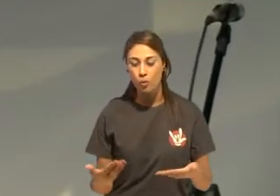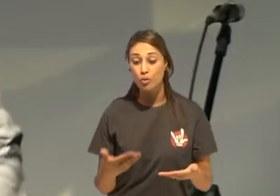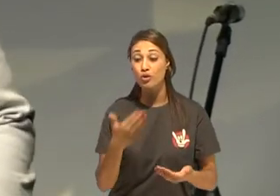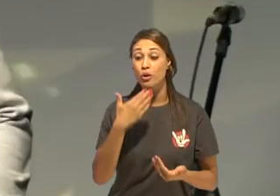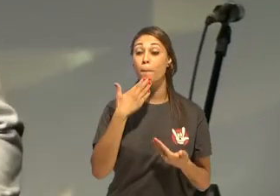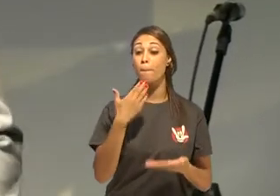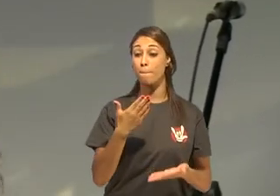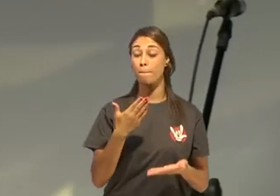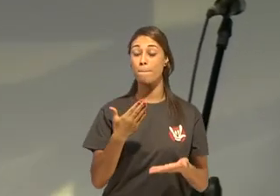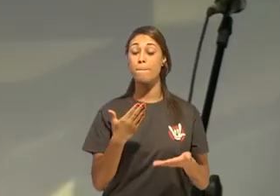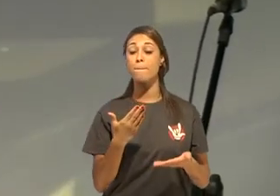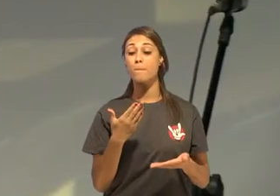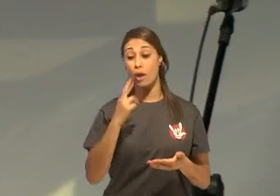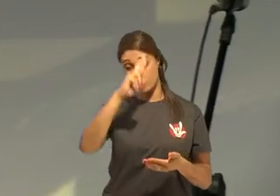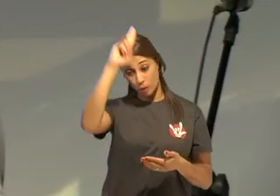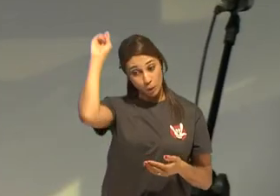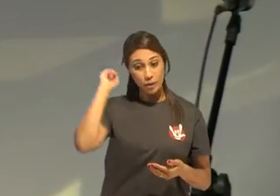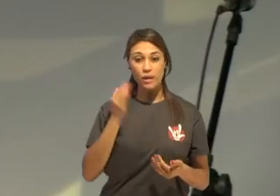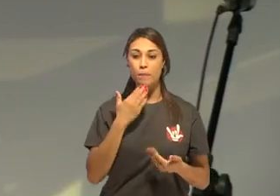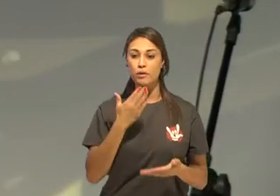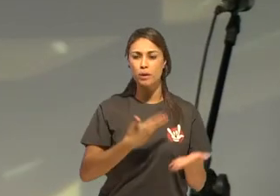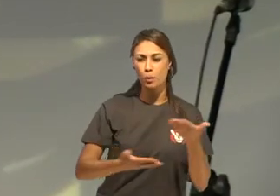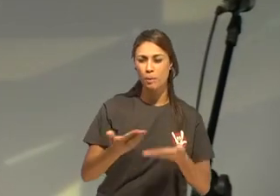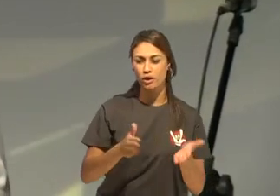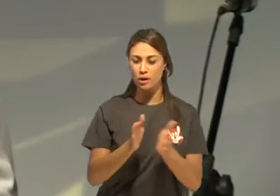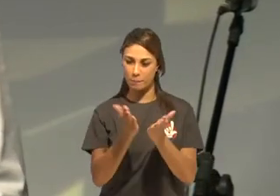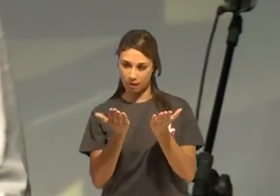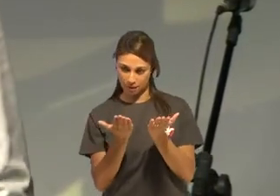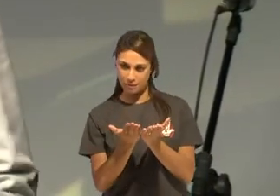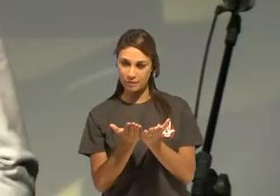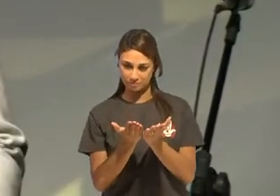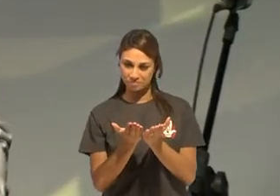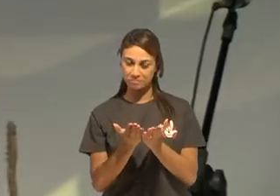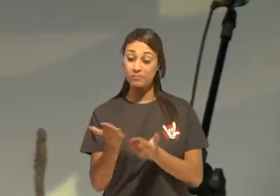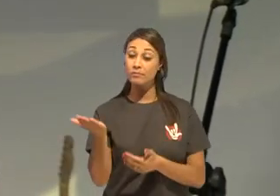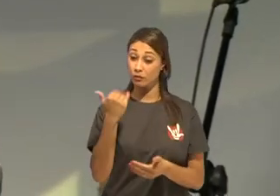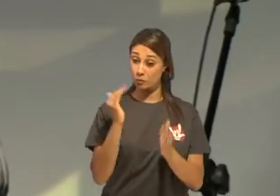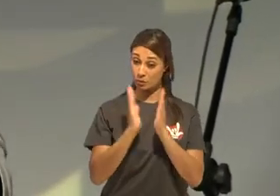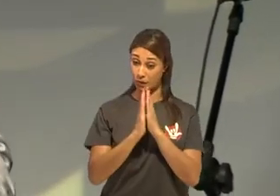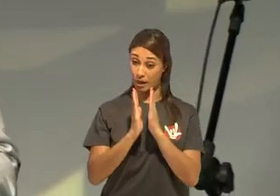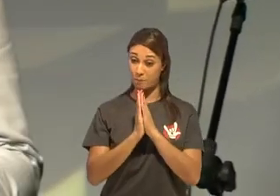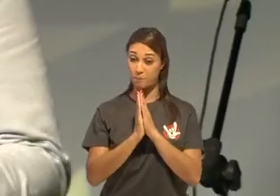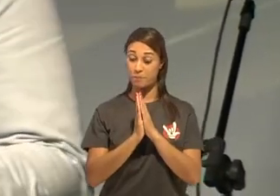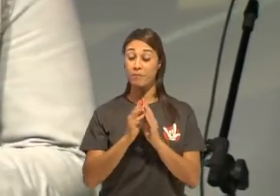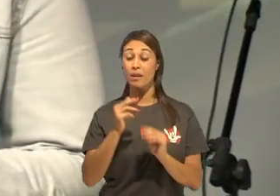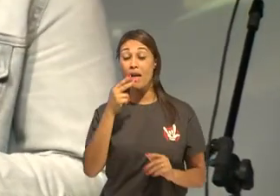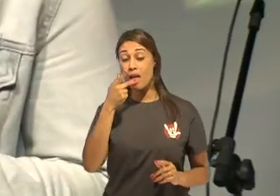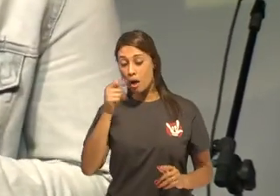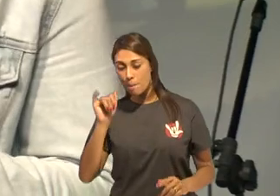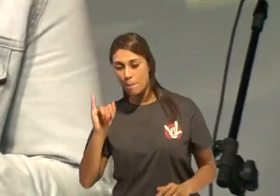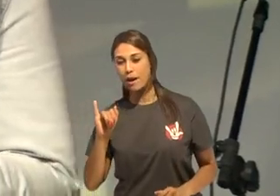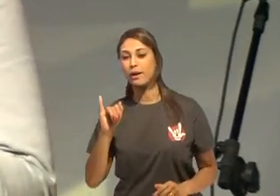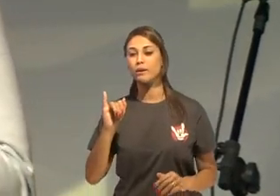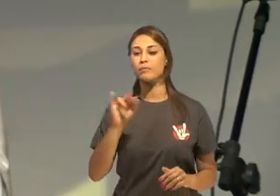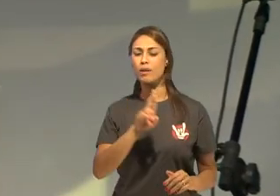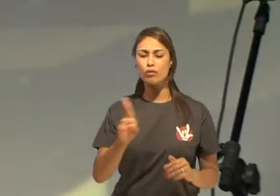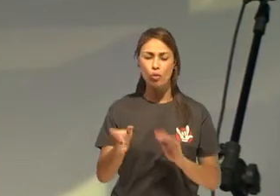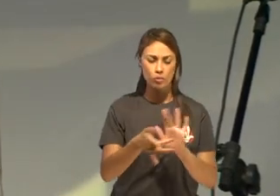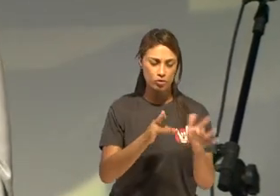vocês. Vamos orar? Pai, em nome do Senhor Jesus, te louvamos, te